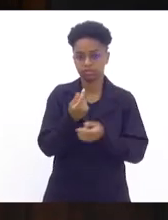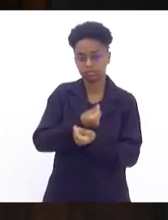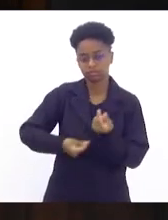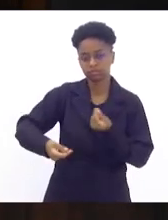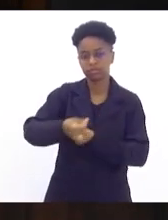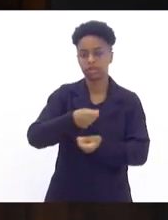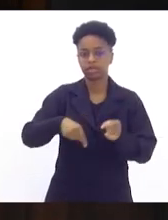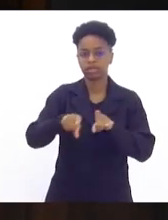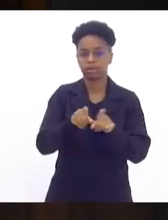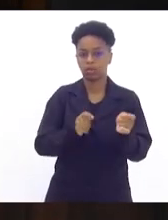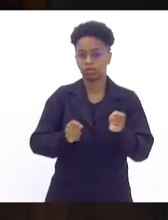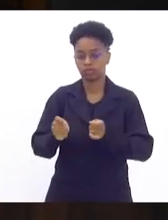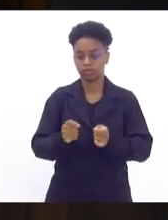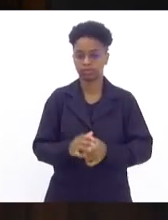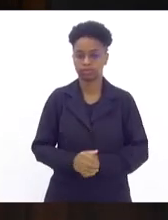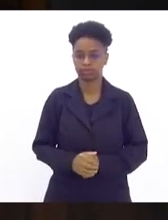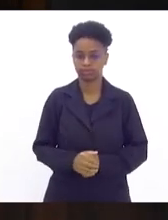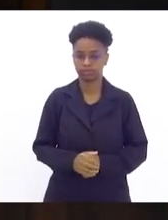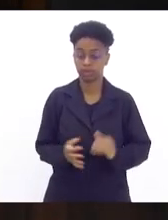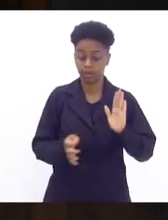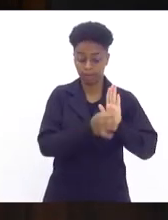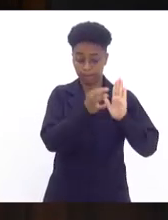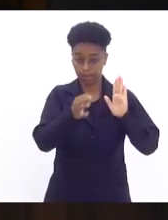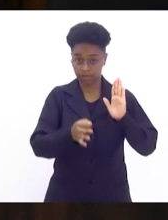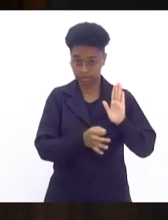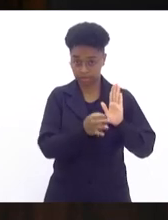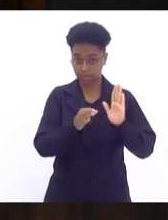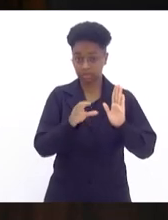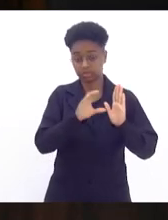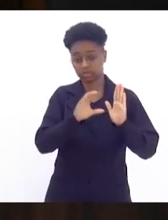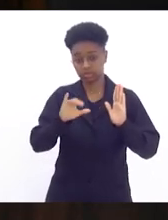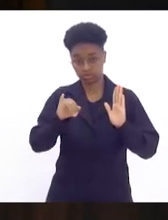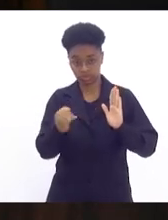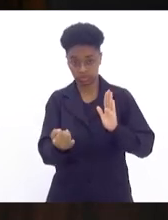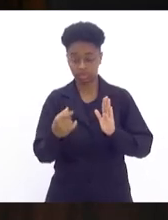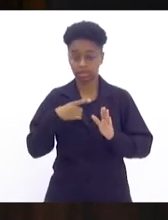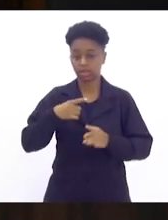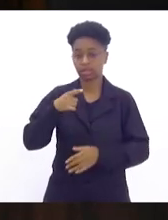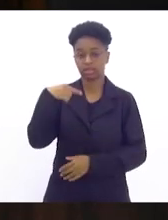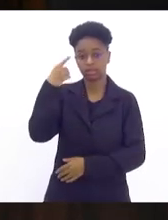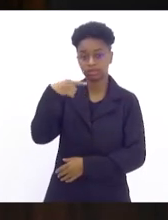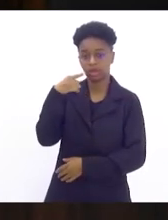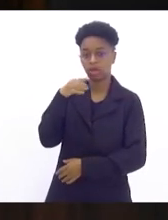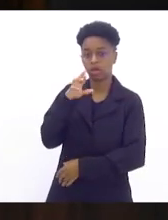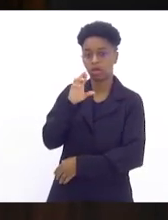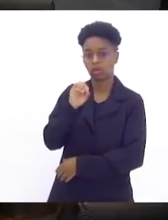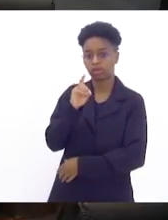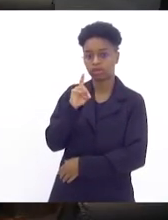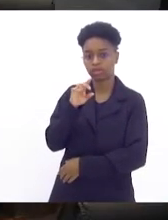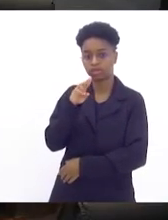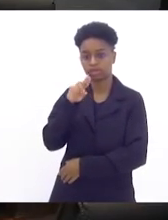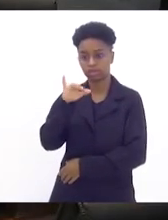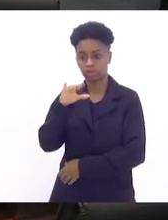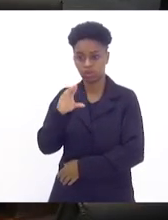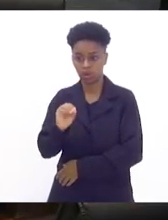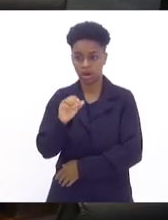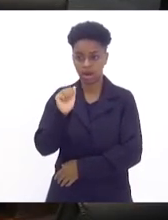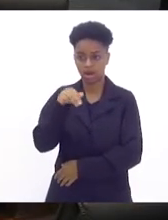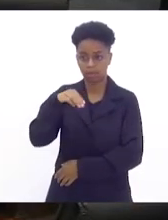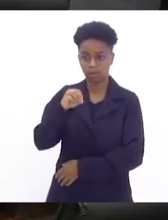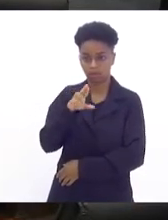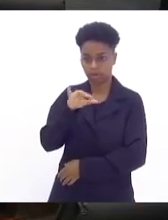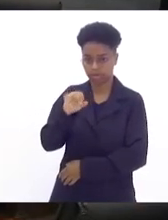financeira e controle para emitir parecer pela comissão de Constituição de Justiça Deputado Rodrigo Amorim Deputado Dr